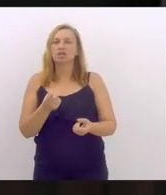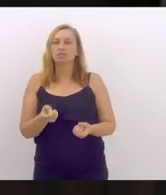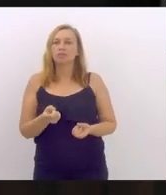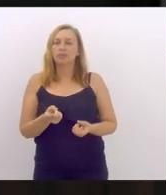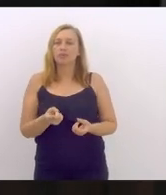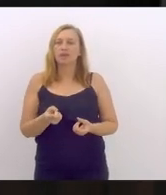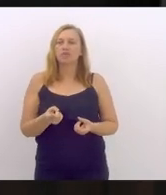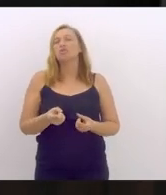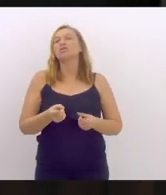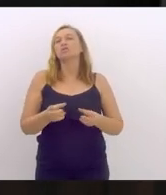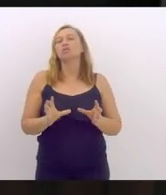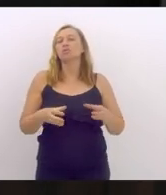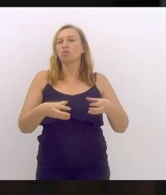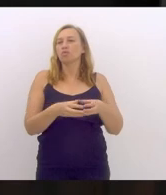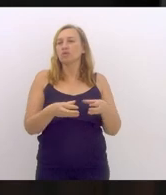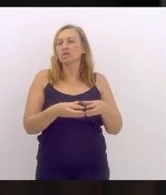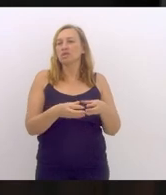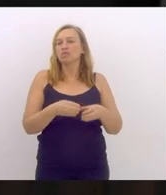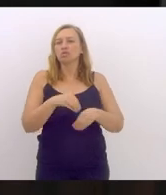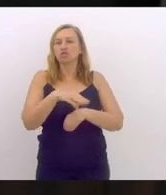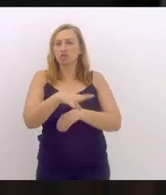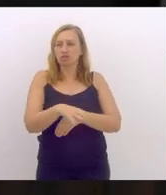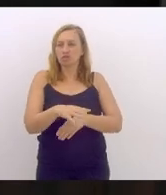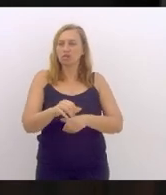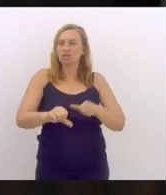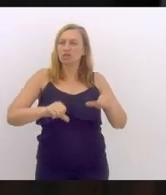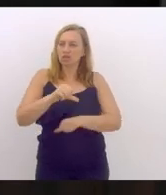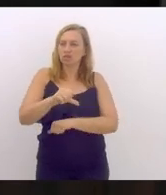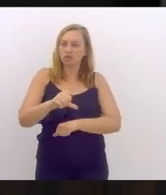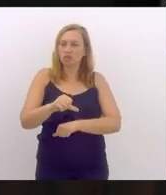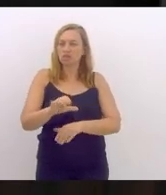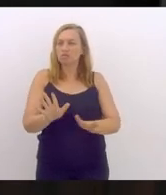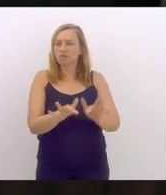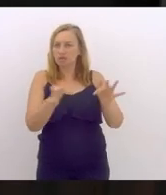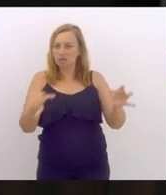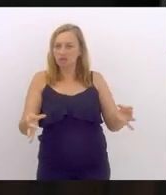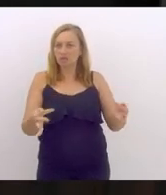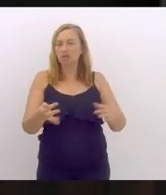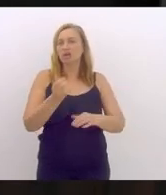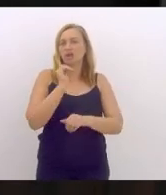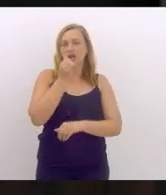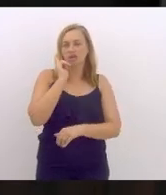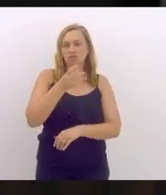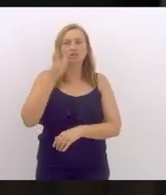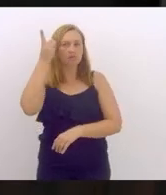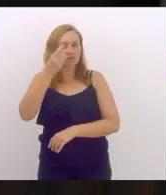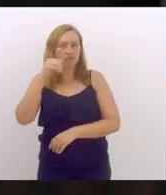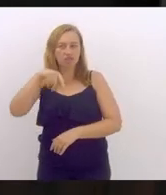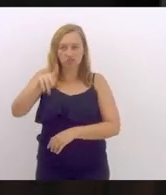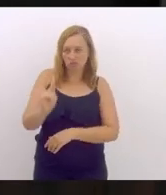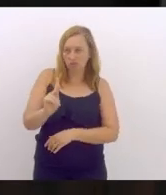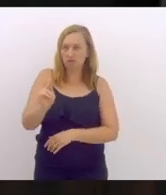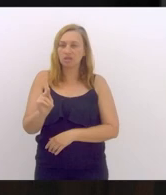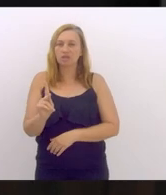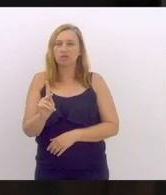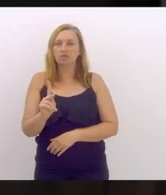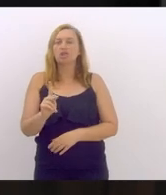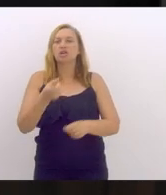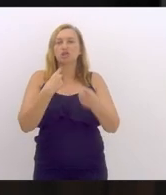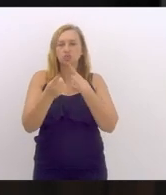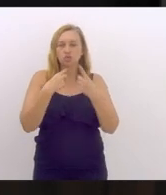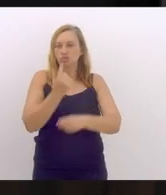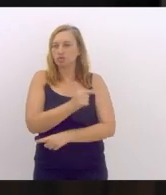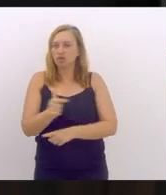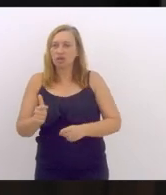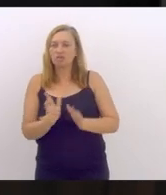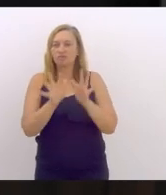parecida comissão de indicação pela transformação indicação simples relator Deputado Alexandre chinablock em discussão